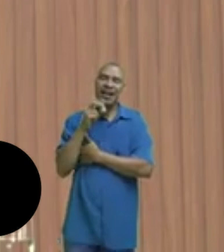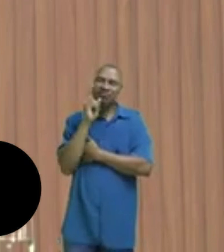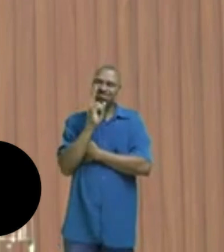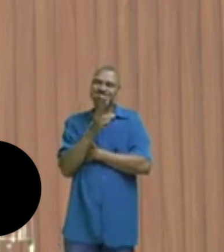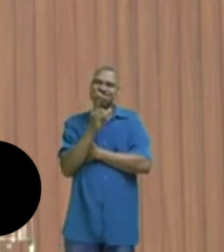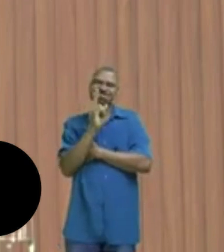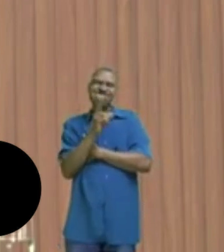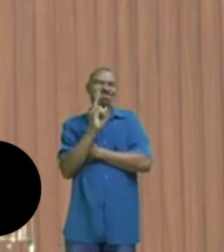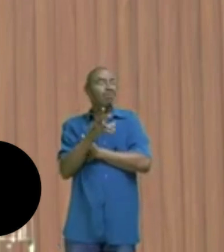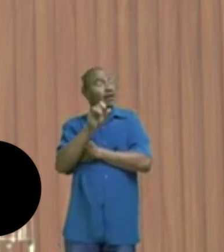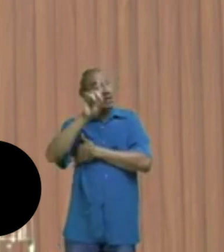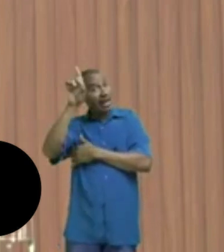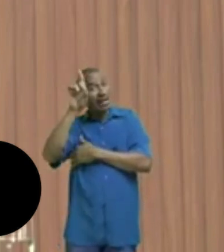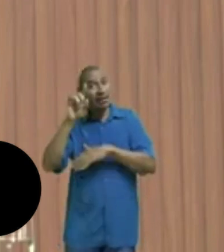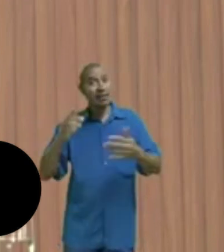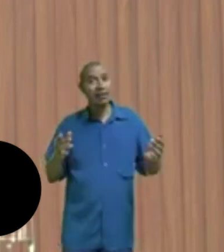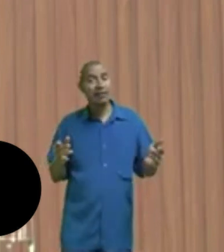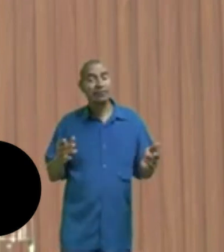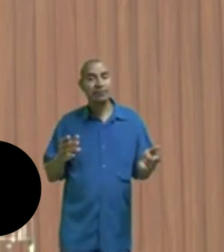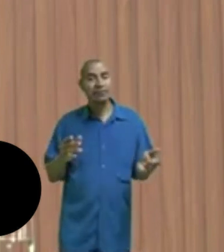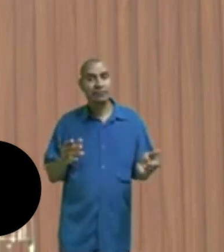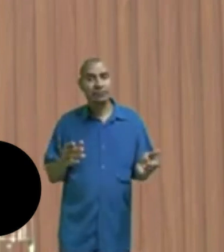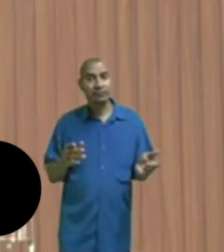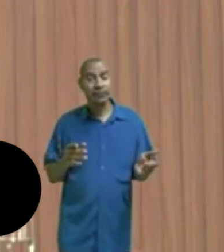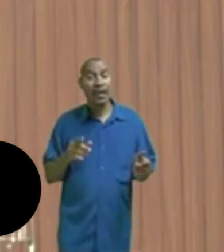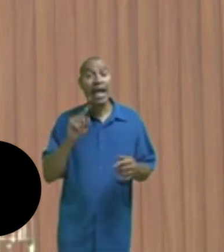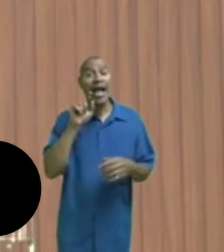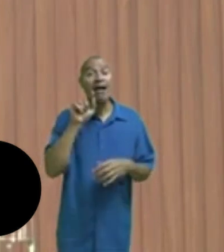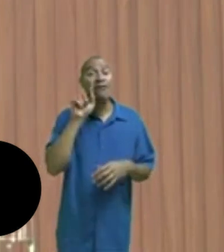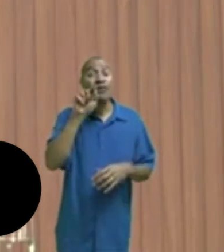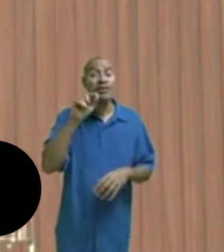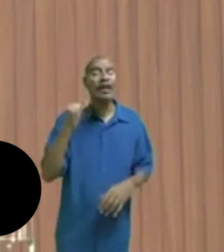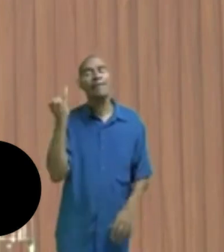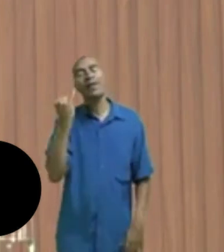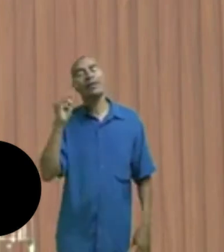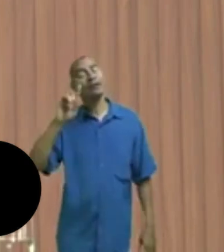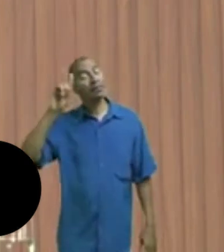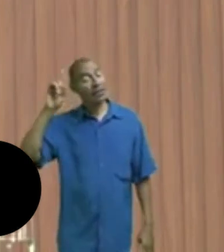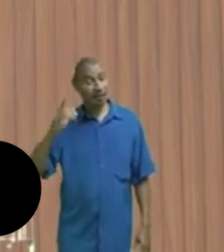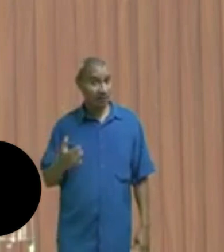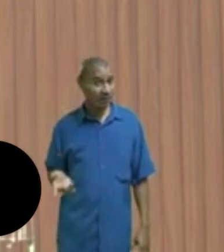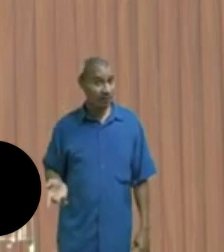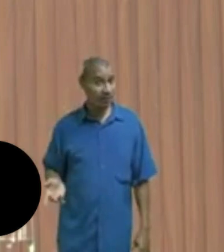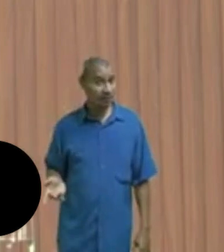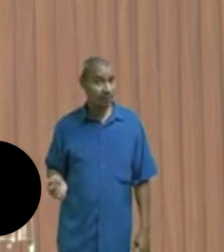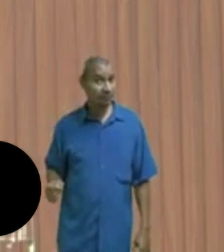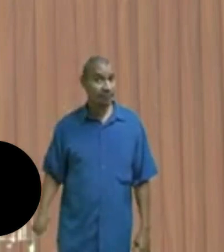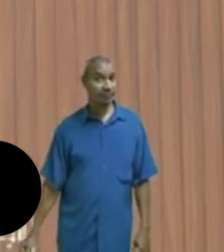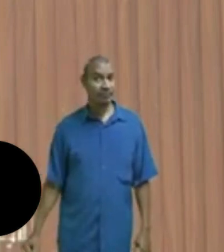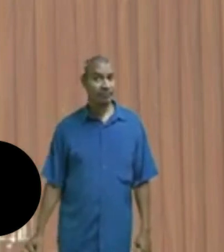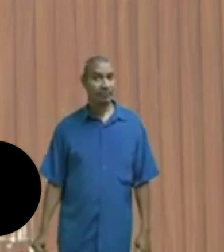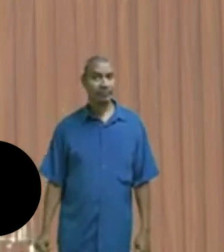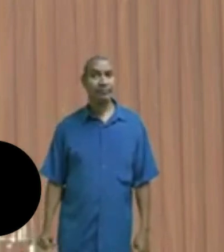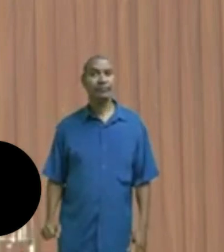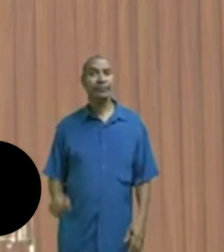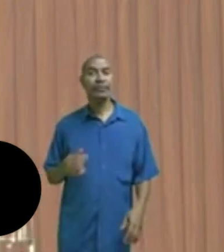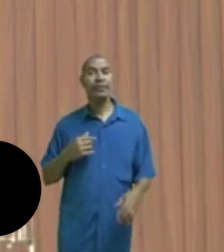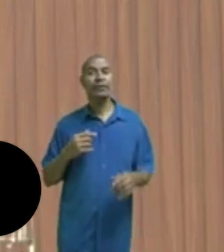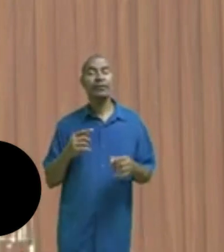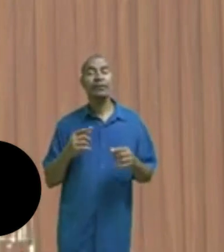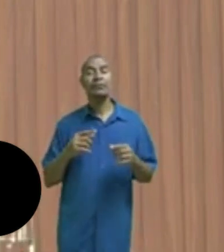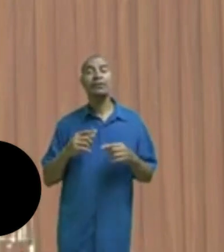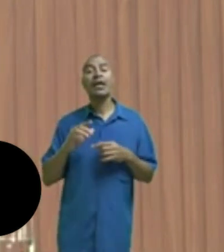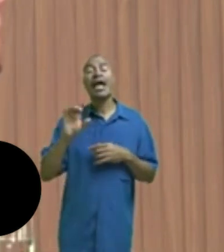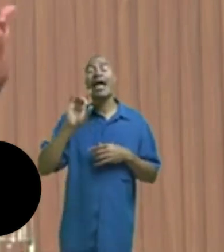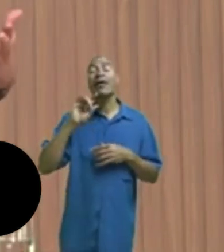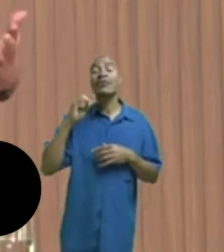Deus não se importa. É exatamente isso. A gente nem combinou, o que prova que nós não estamos aqui